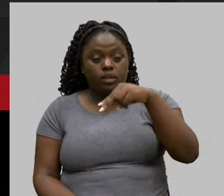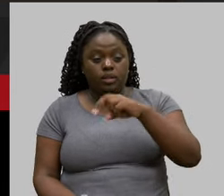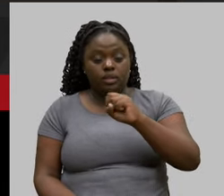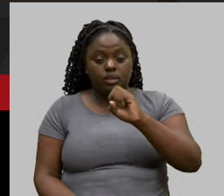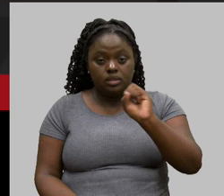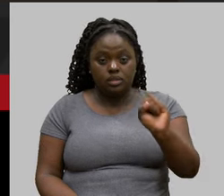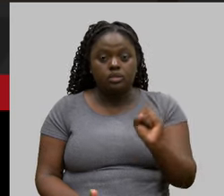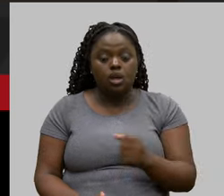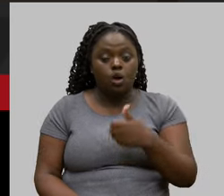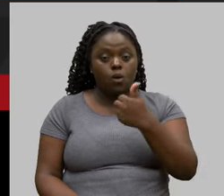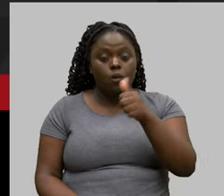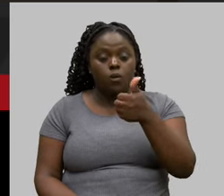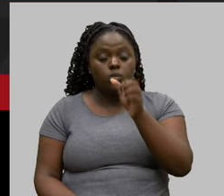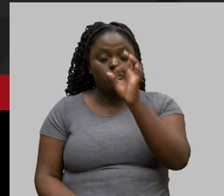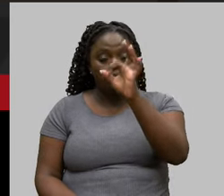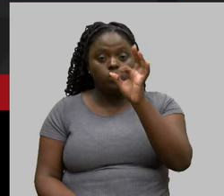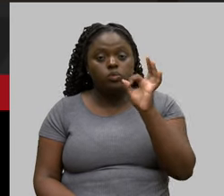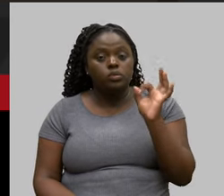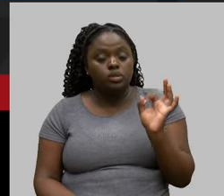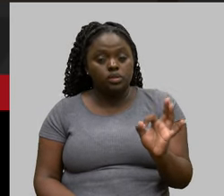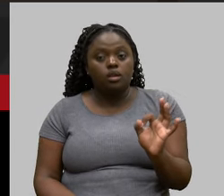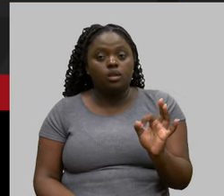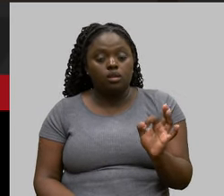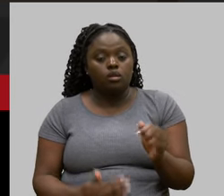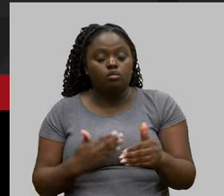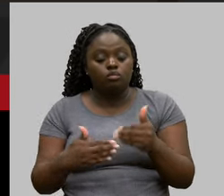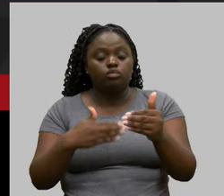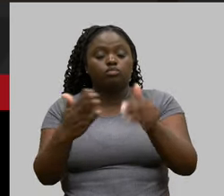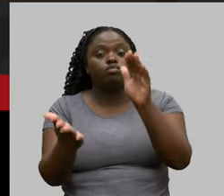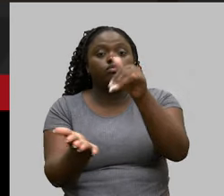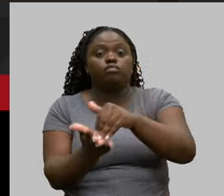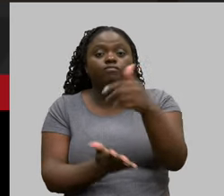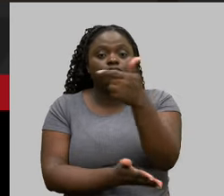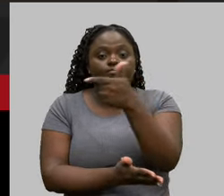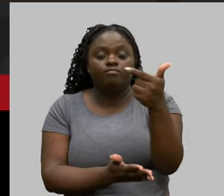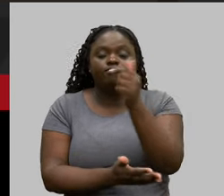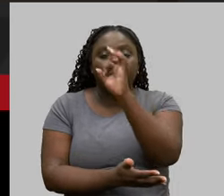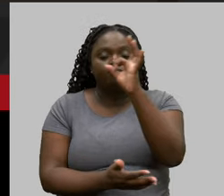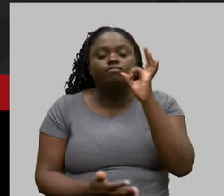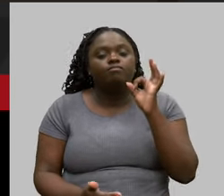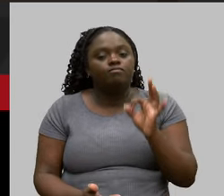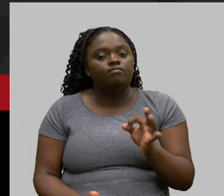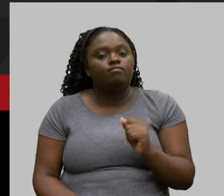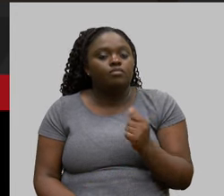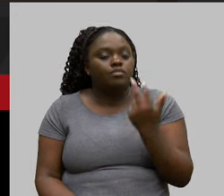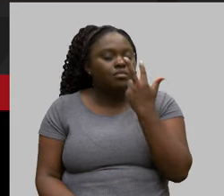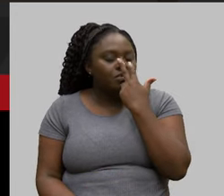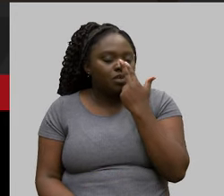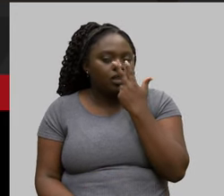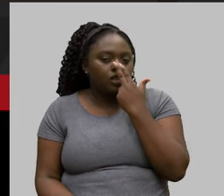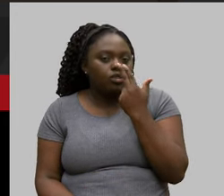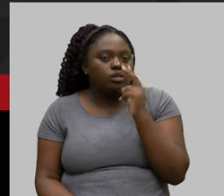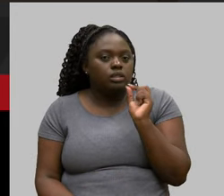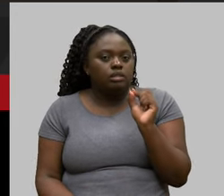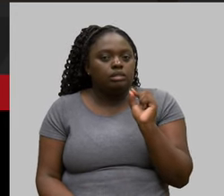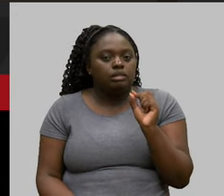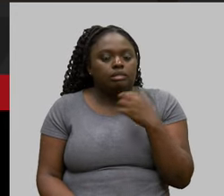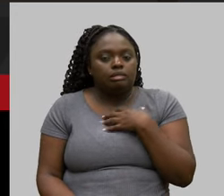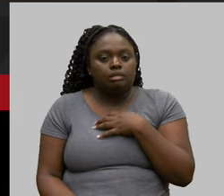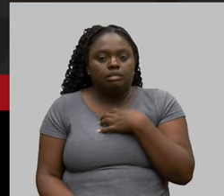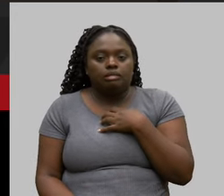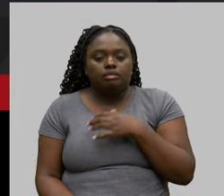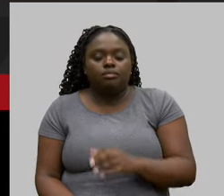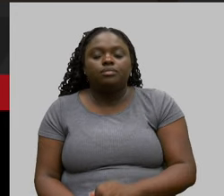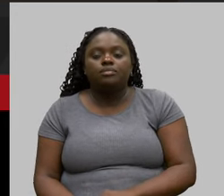11% para alíquotas progressivas chegando a 22% isso soa como um Confisco quando houver